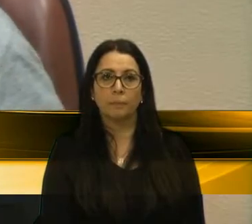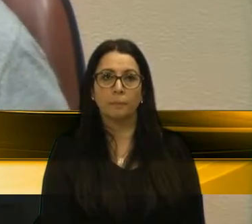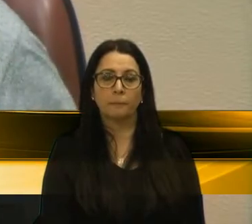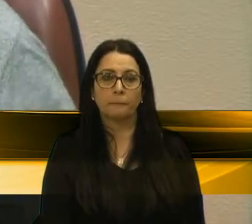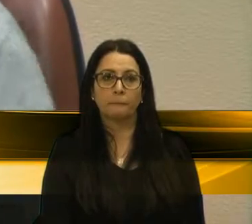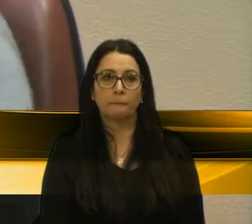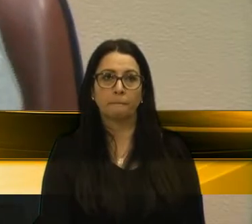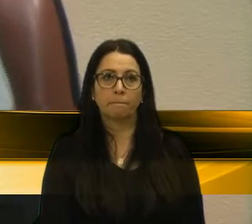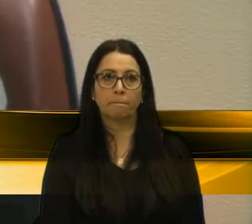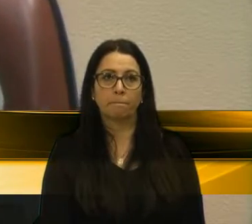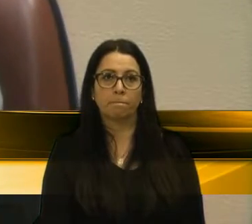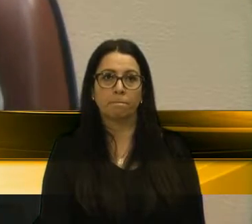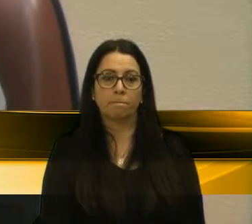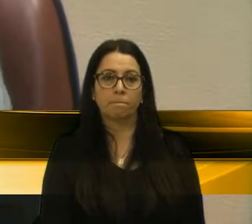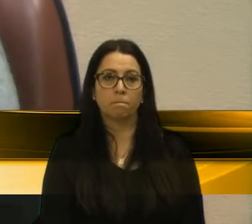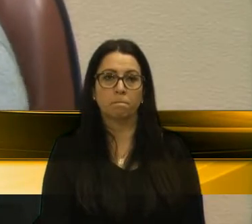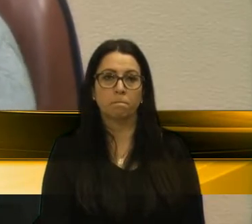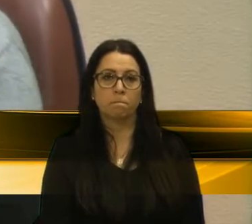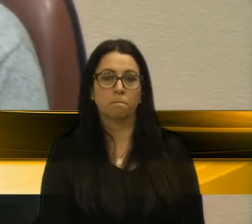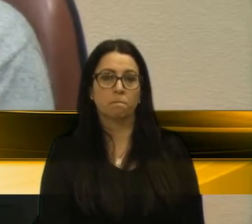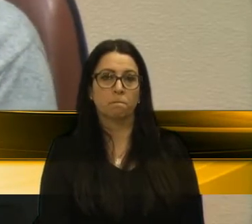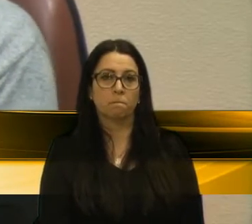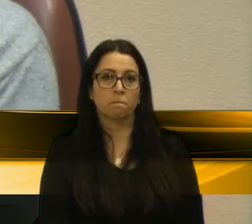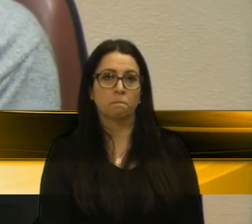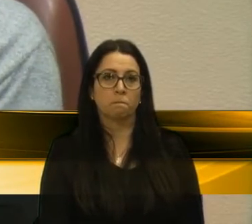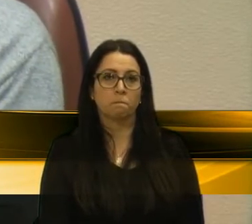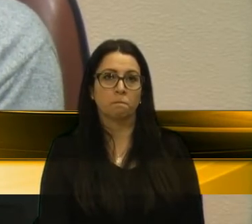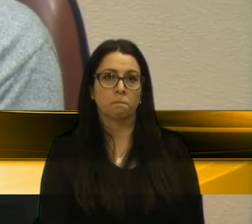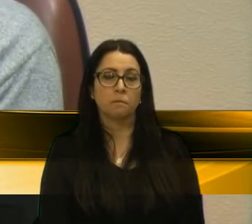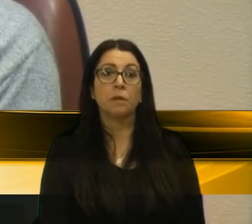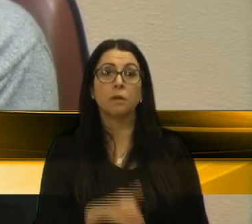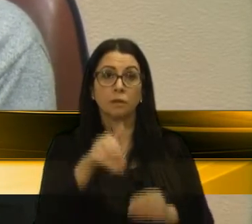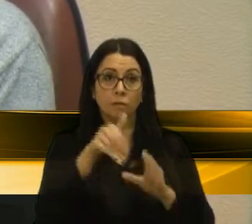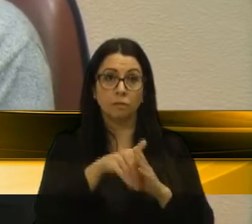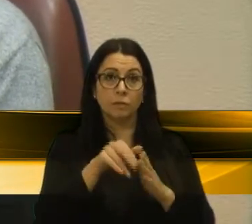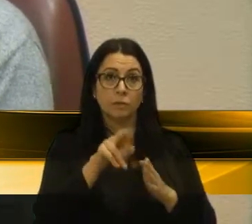Em apreciação, o parecer de redação final...